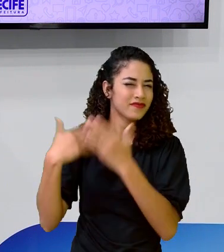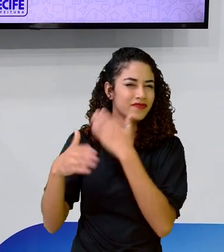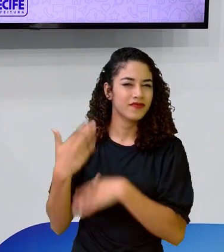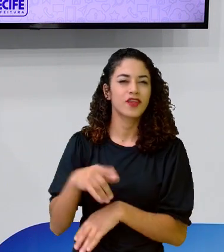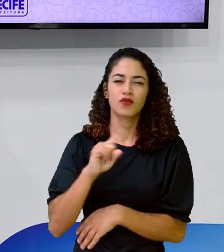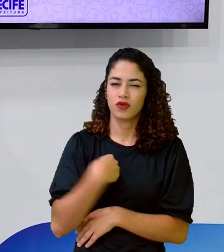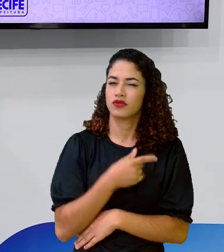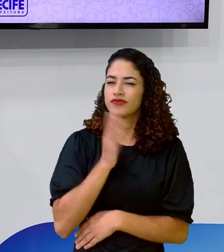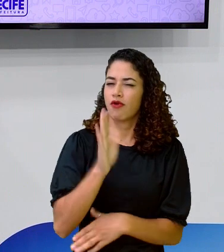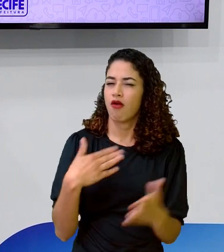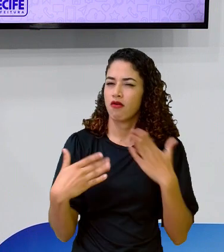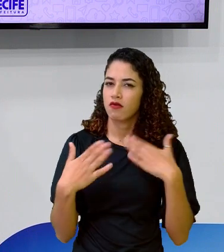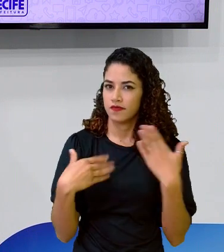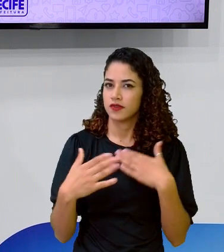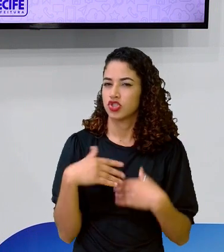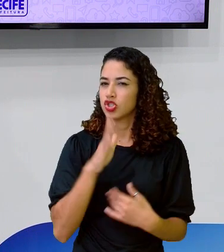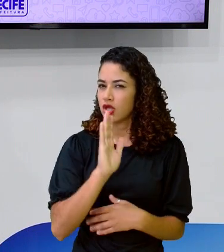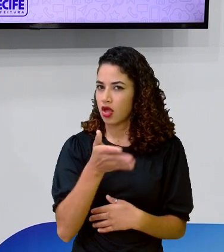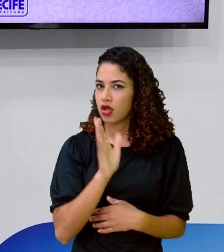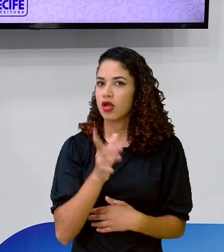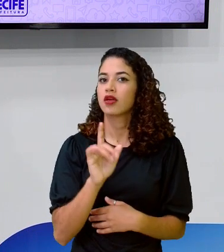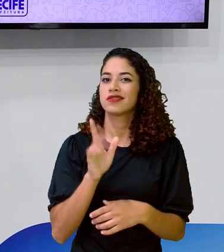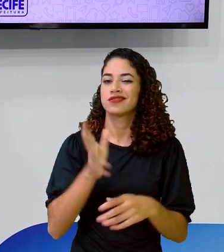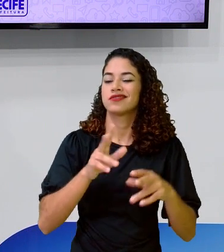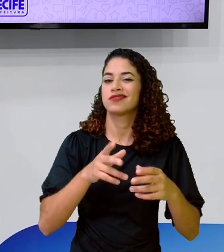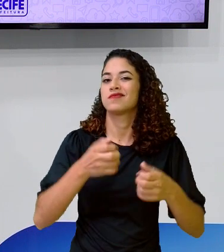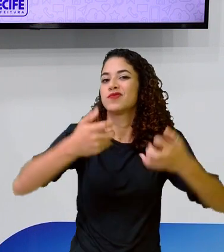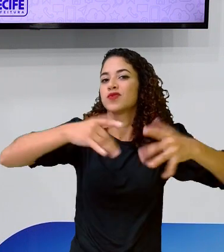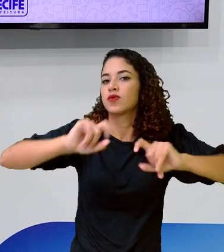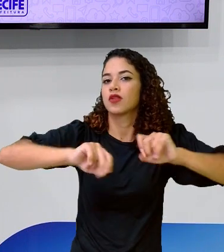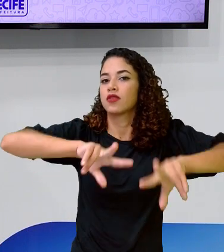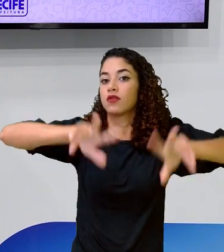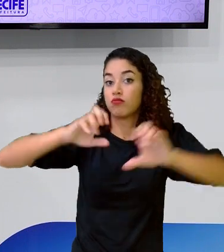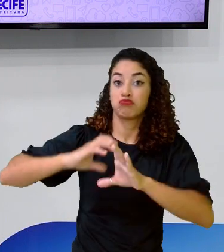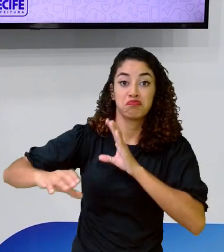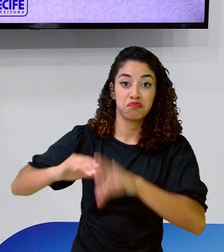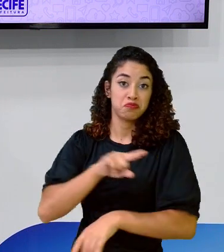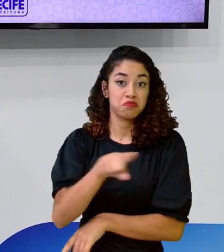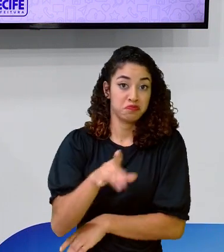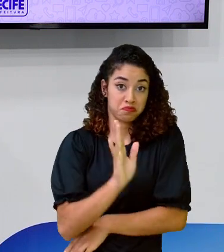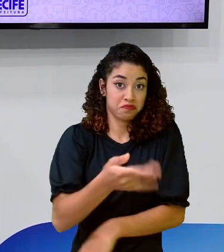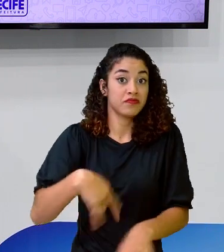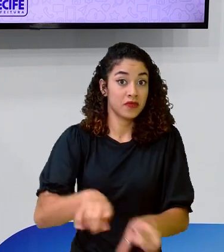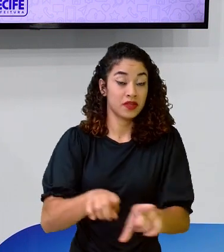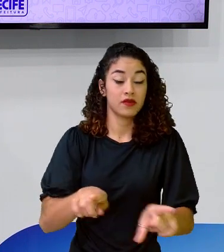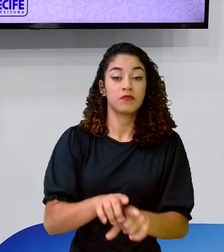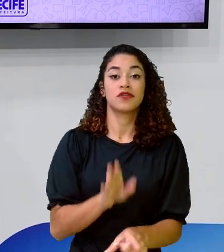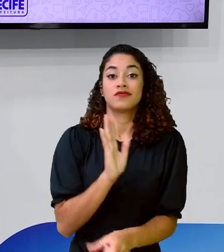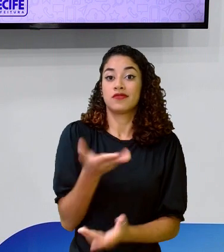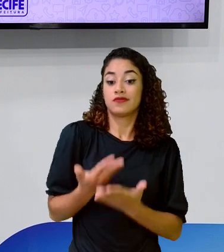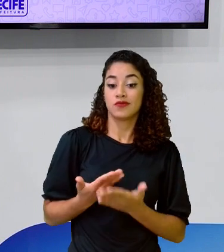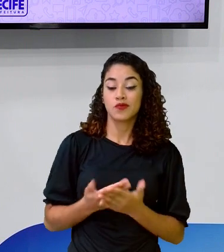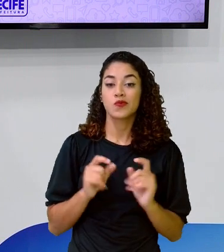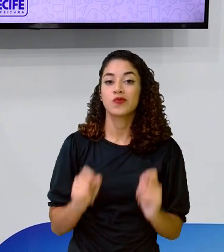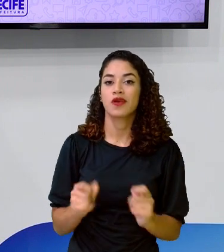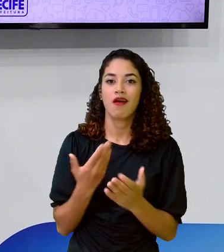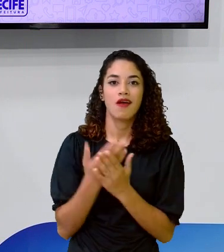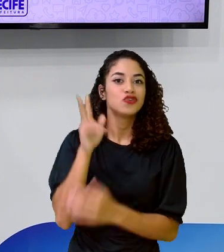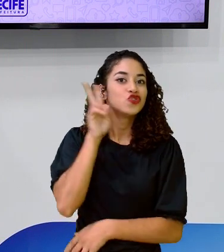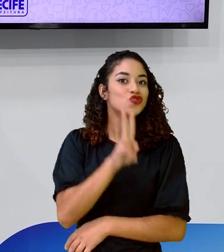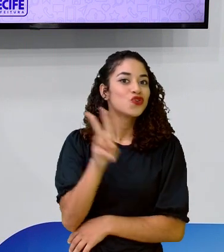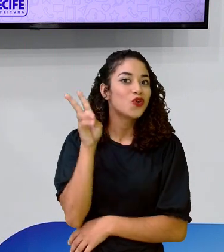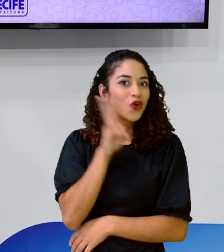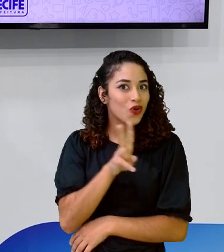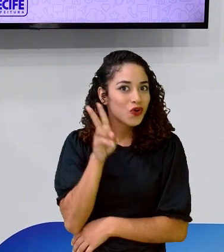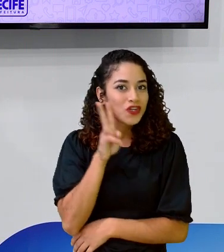sobre isso, né, que a gente estava conversando sobre comunicação, e que vocês também já devem ter estudado nas aulas de história, que